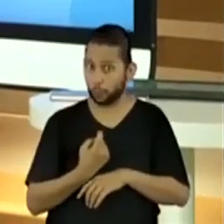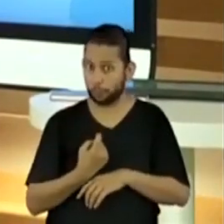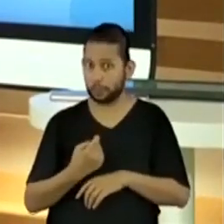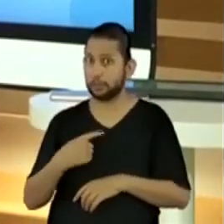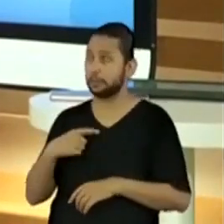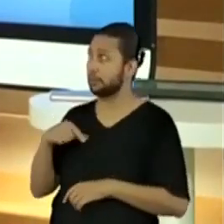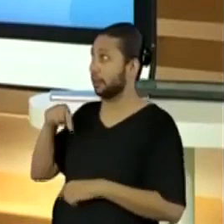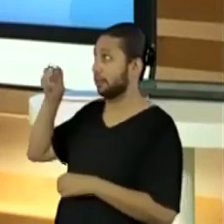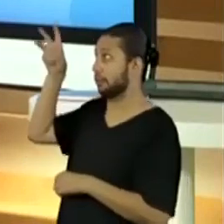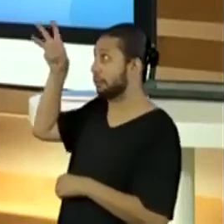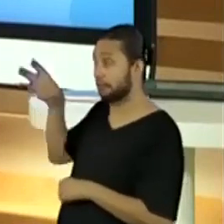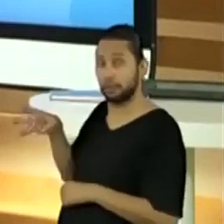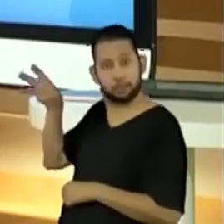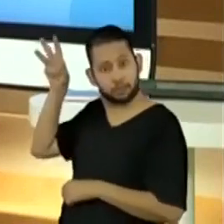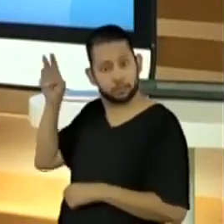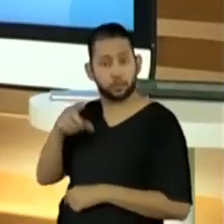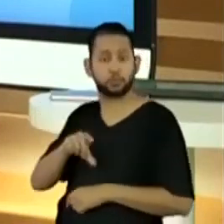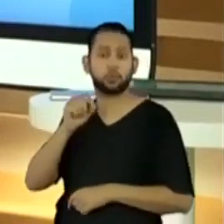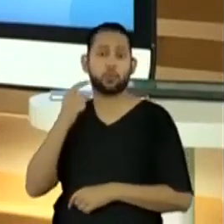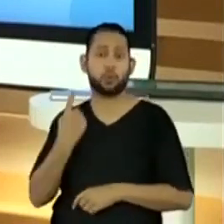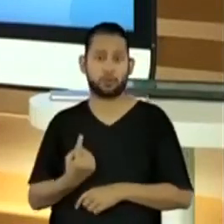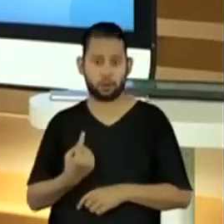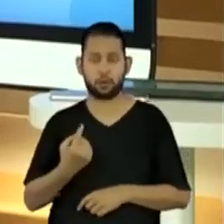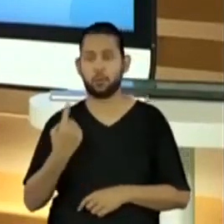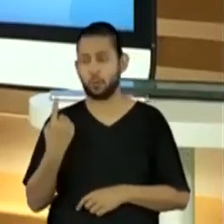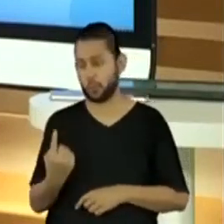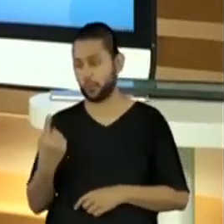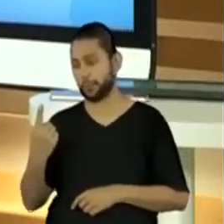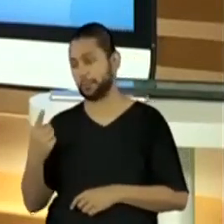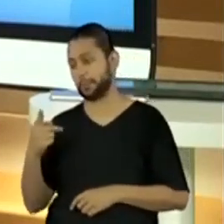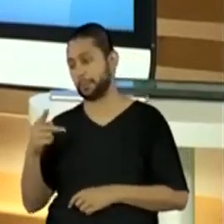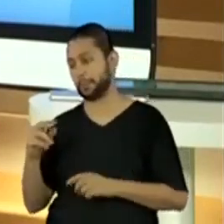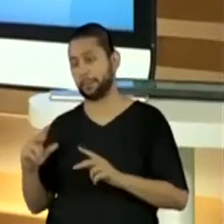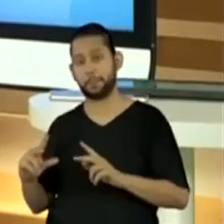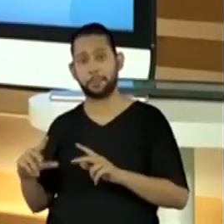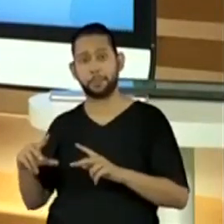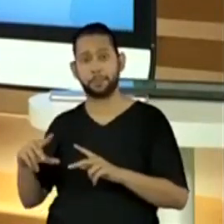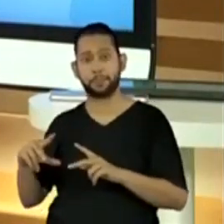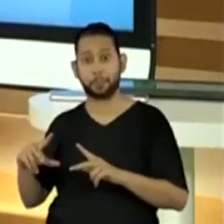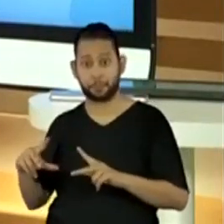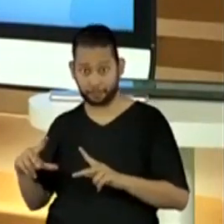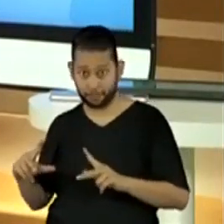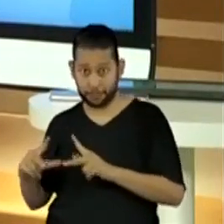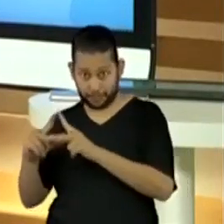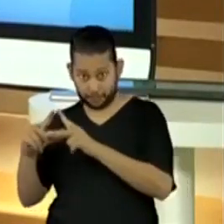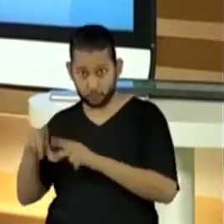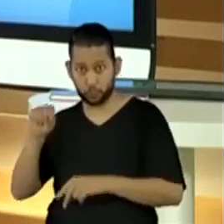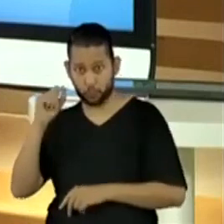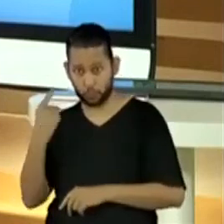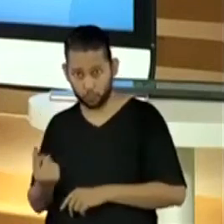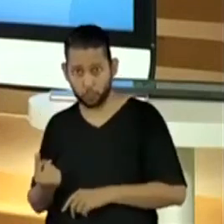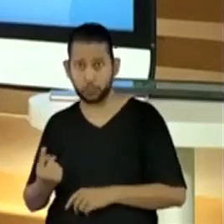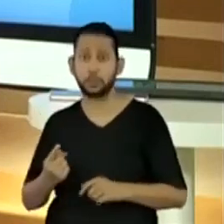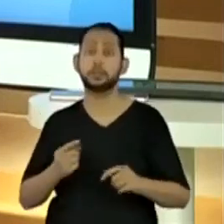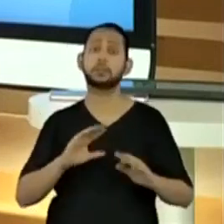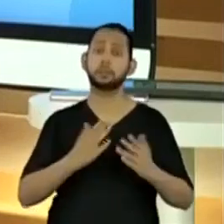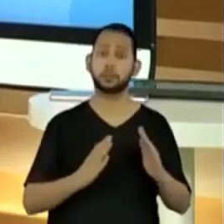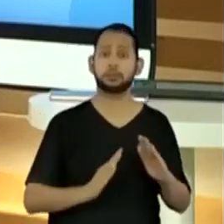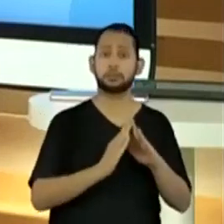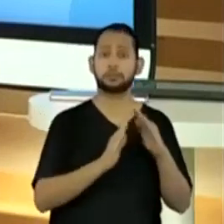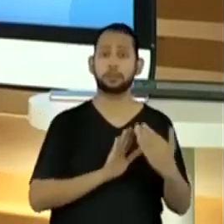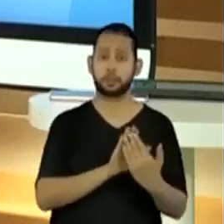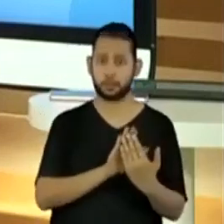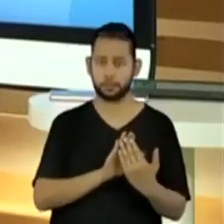dos prismas e um só das pirâmides para a gente observar uma característica interessante deles. Mas aí na